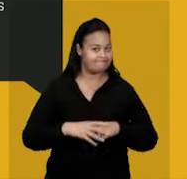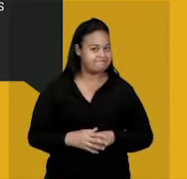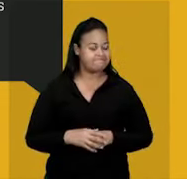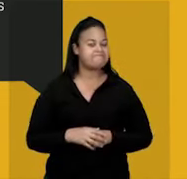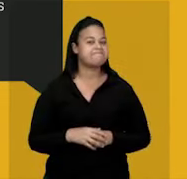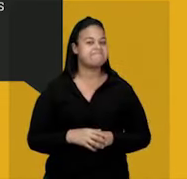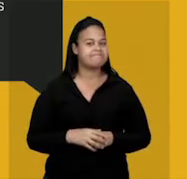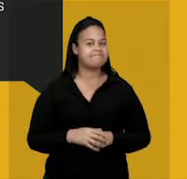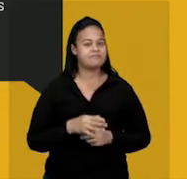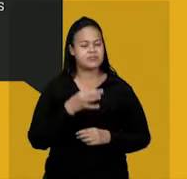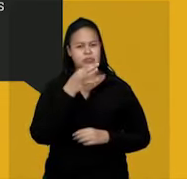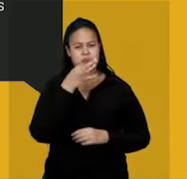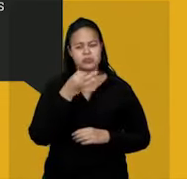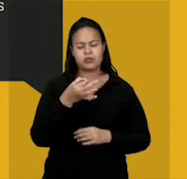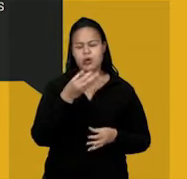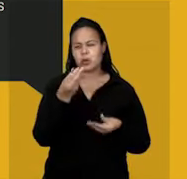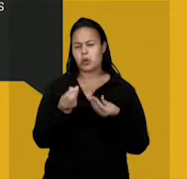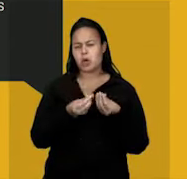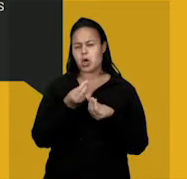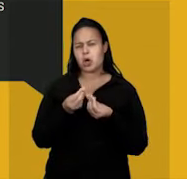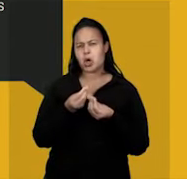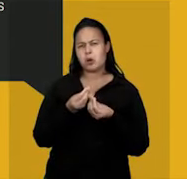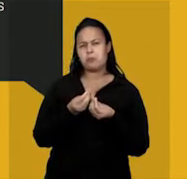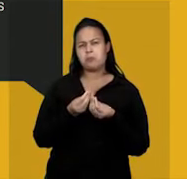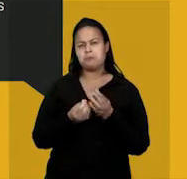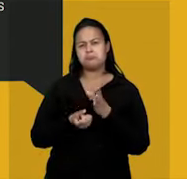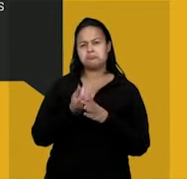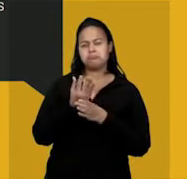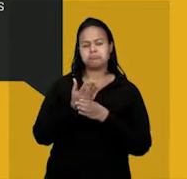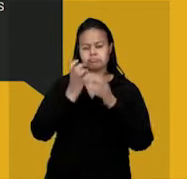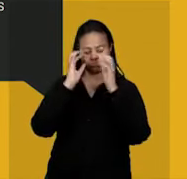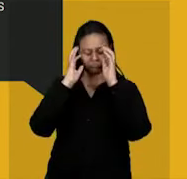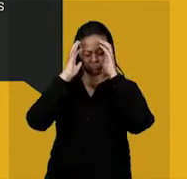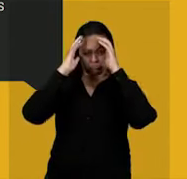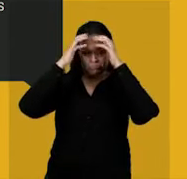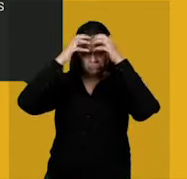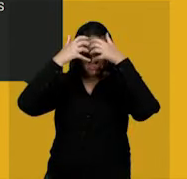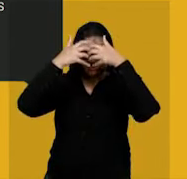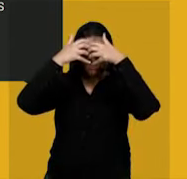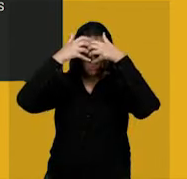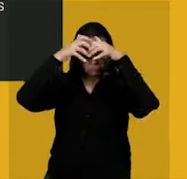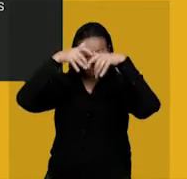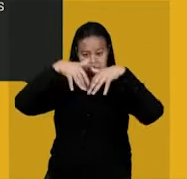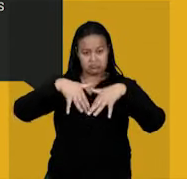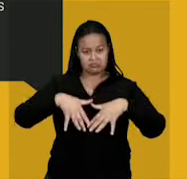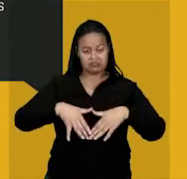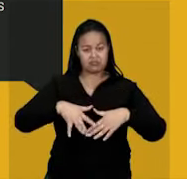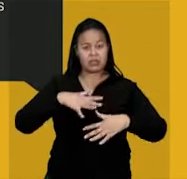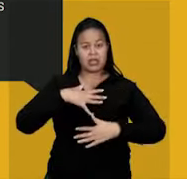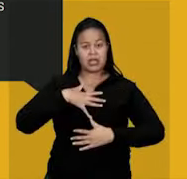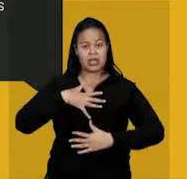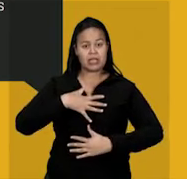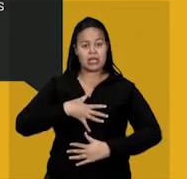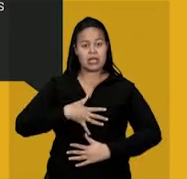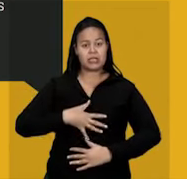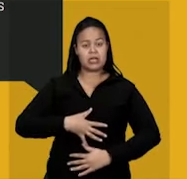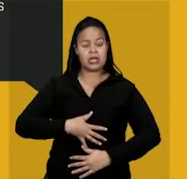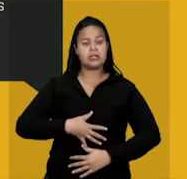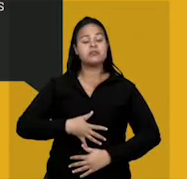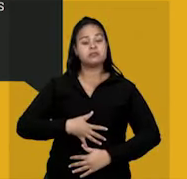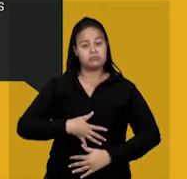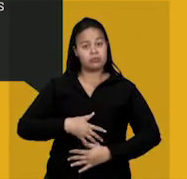justificar o papel do sistema nervoso na coordenação das ações motoras sensoriais do corpo